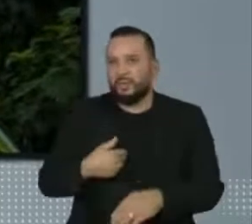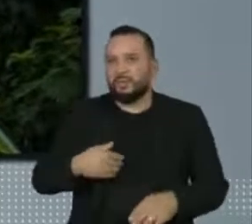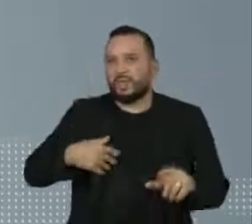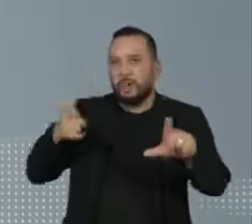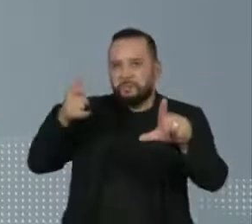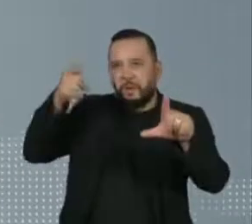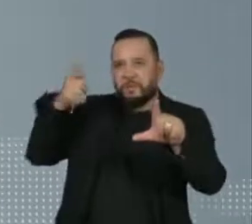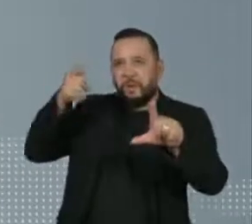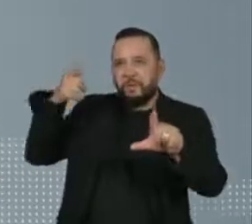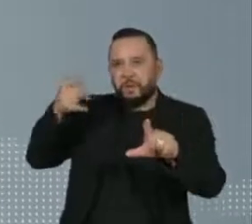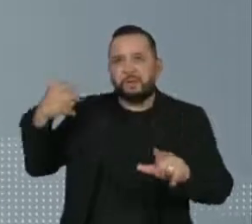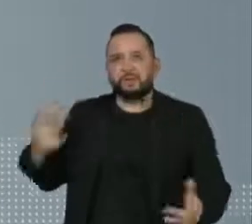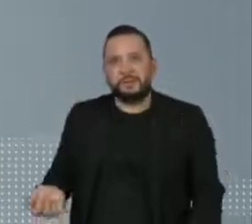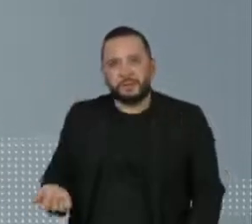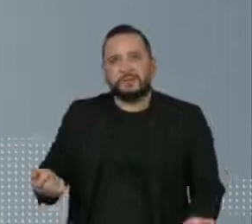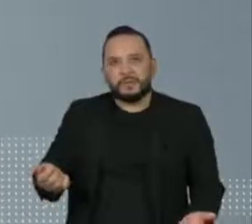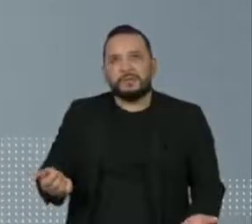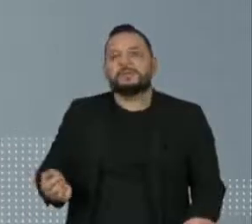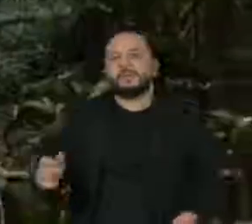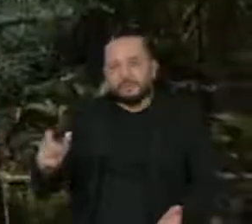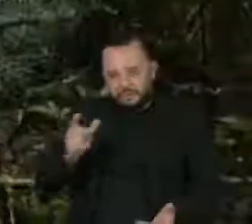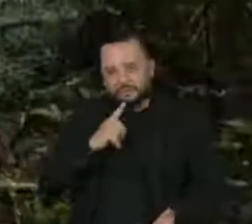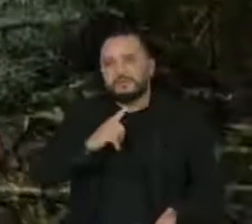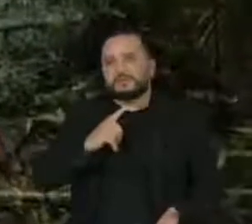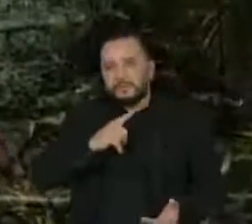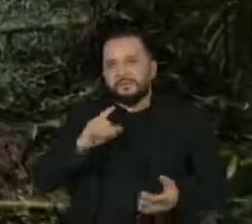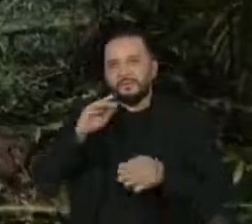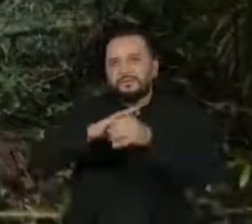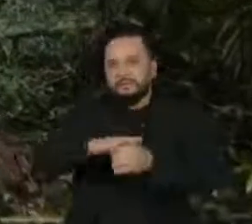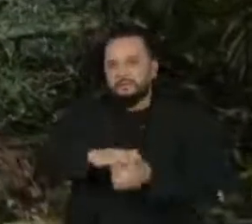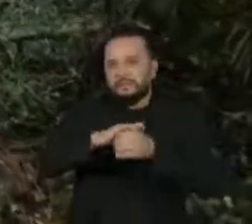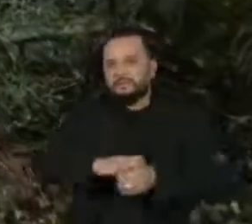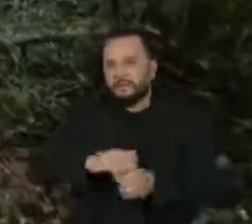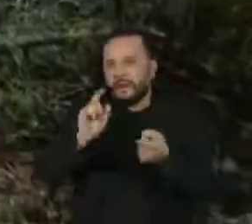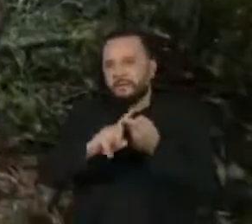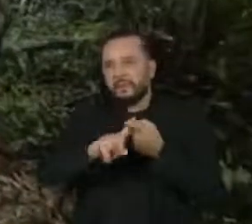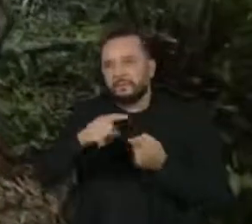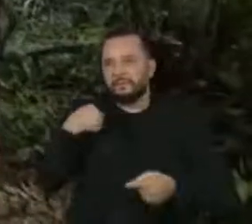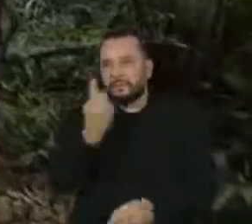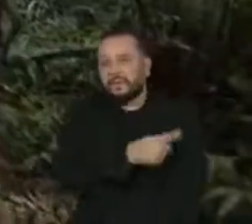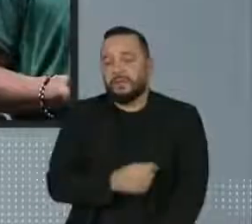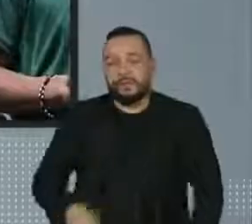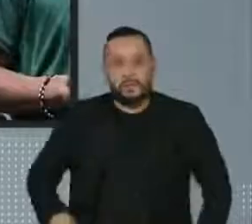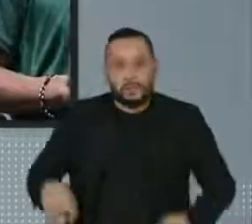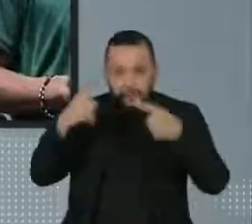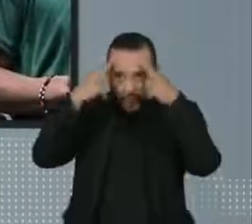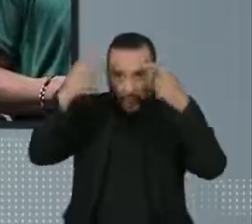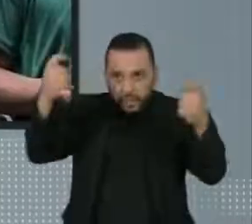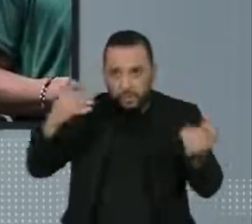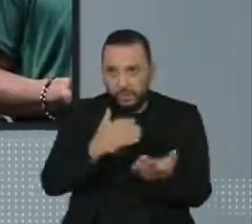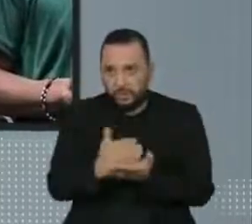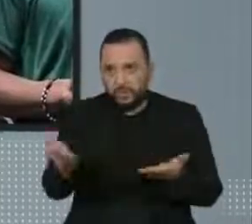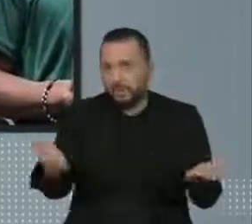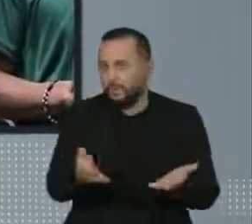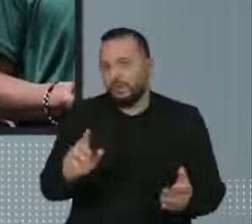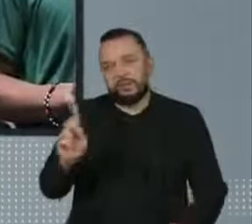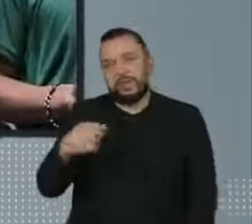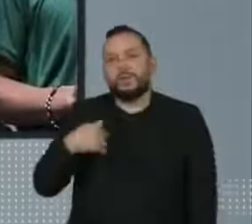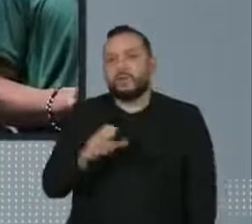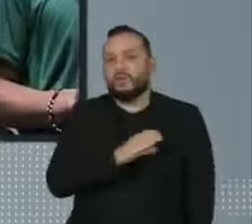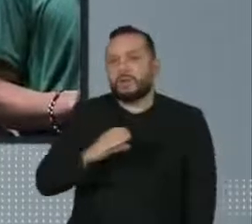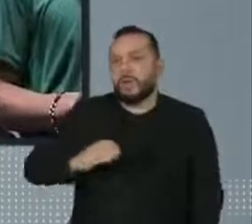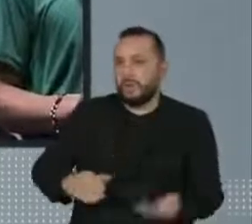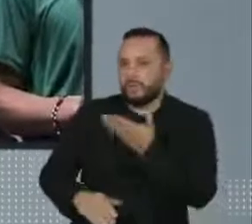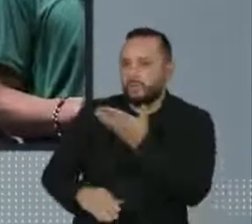na placa lá, deixaram cápsula de bala. E a violência não começou agora. O cunhado de Avapu,